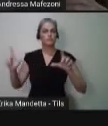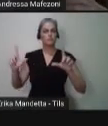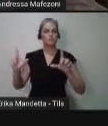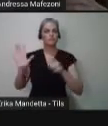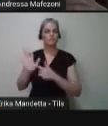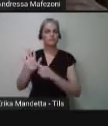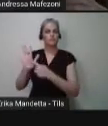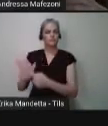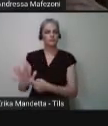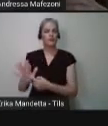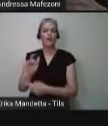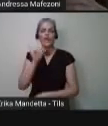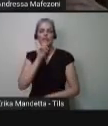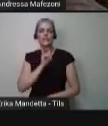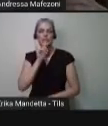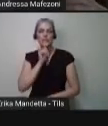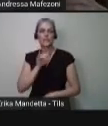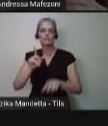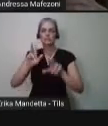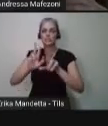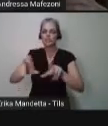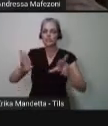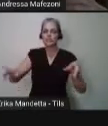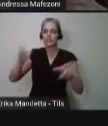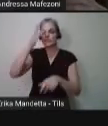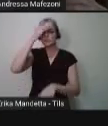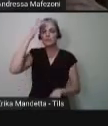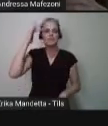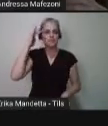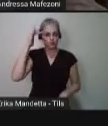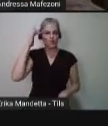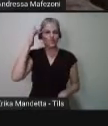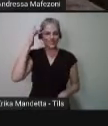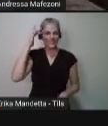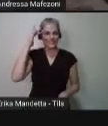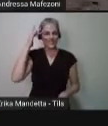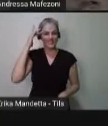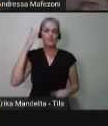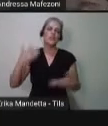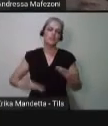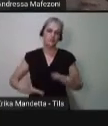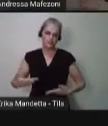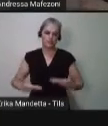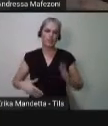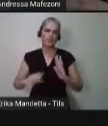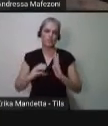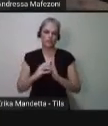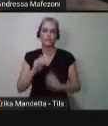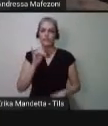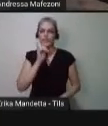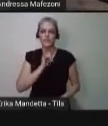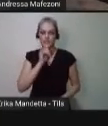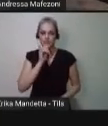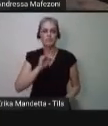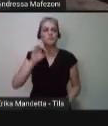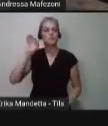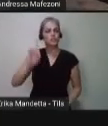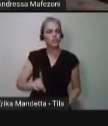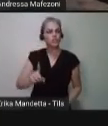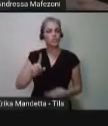algumas pessoas que são caracterizadas, né, como servidores, dentre eles